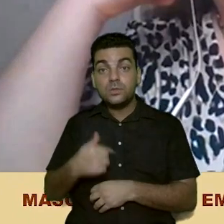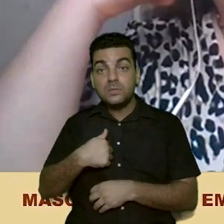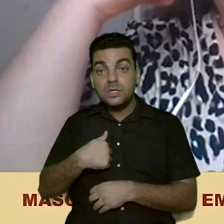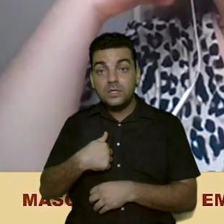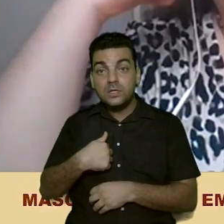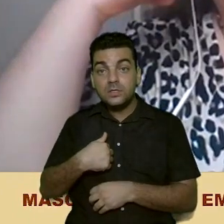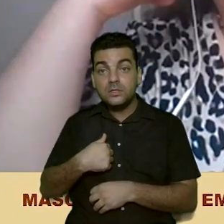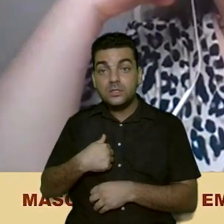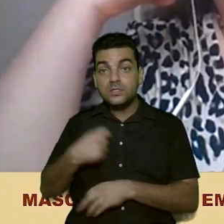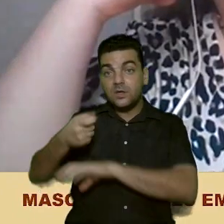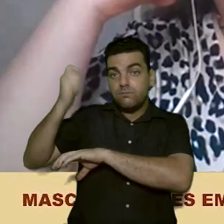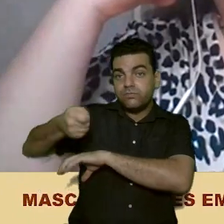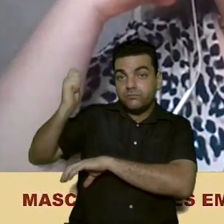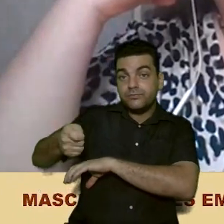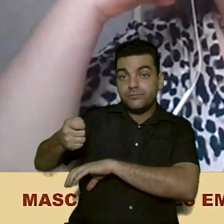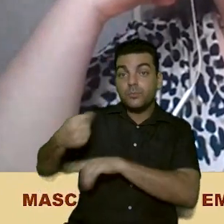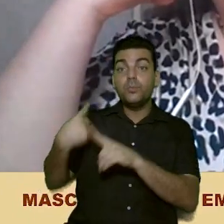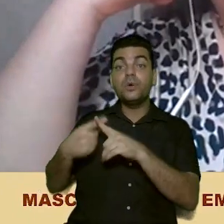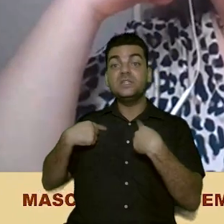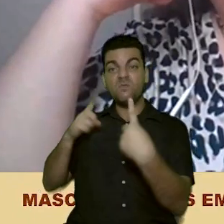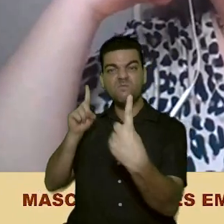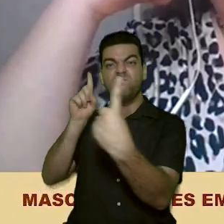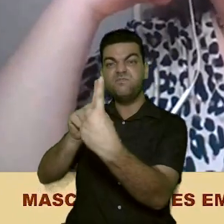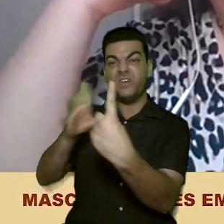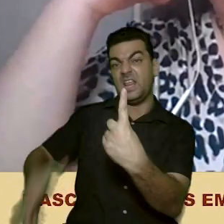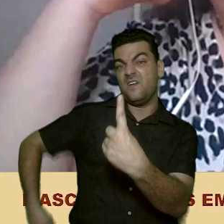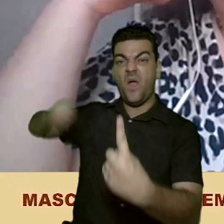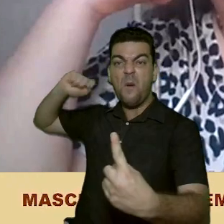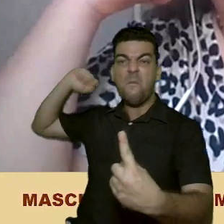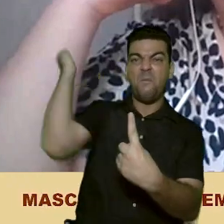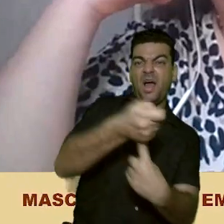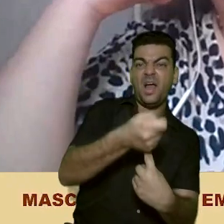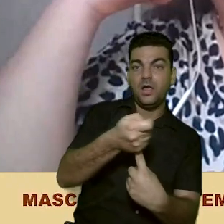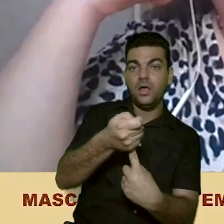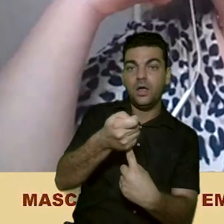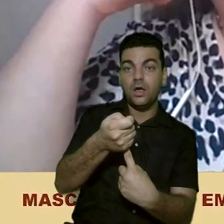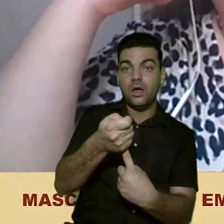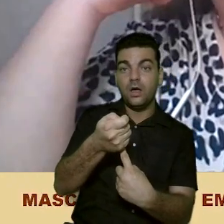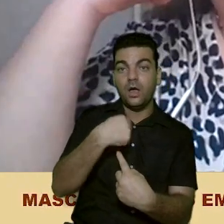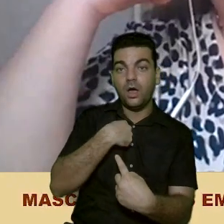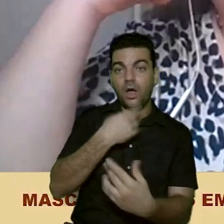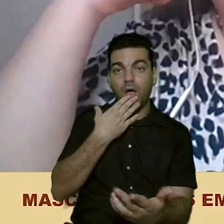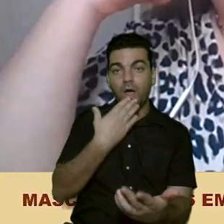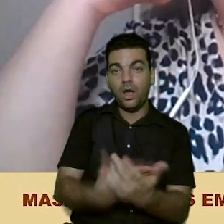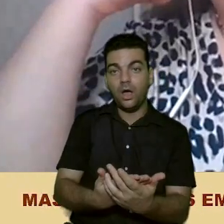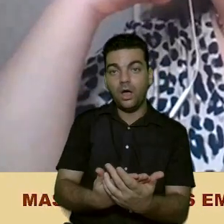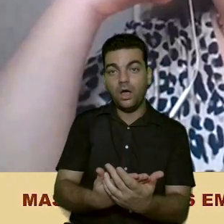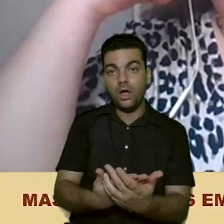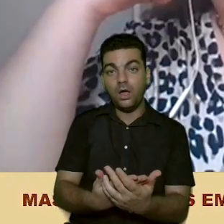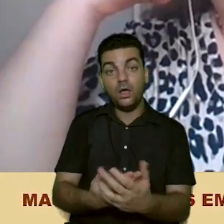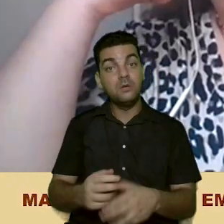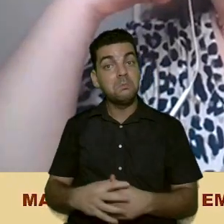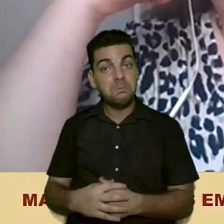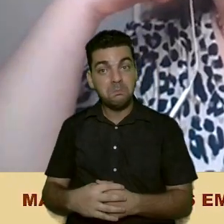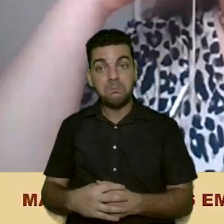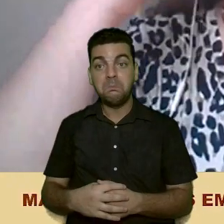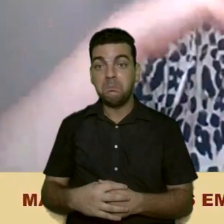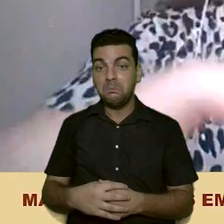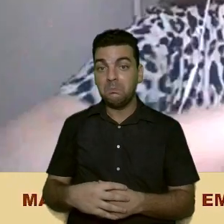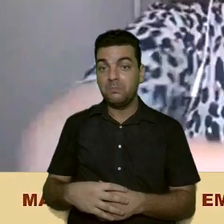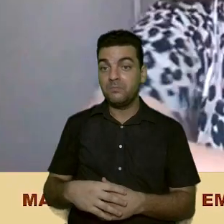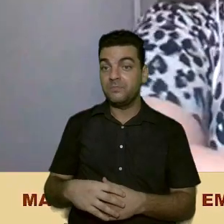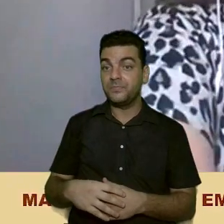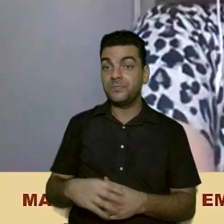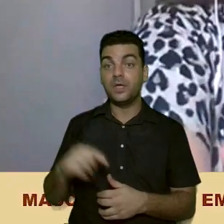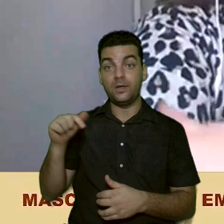né? Agressivo, um agressor da filha ou dela própria, né? Eu ontem conversando com a moça que está limpando